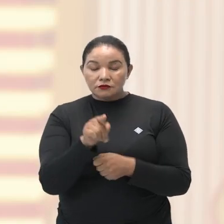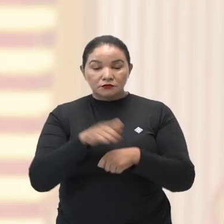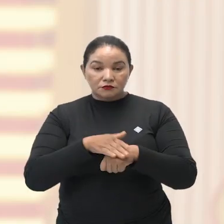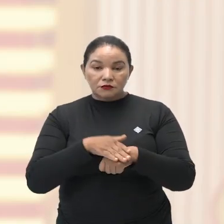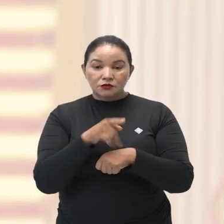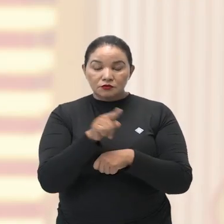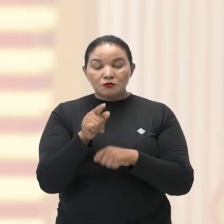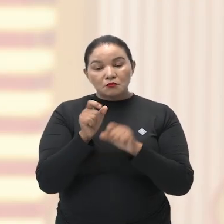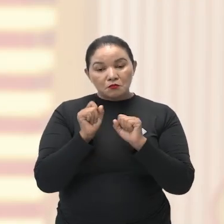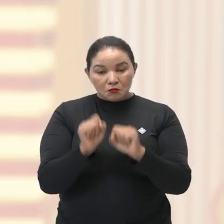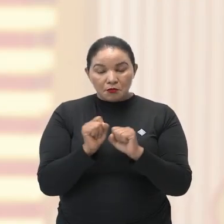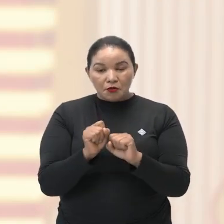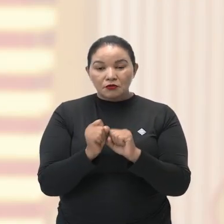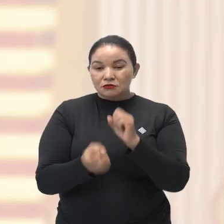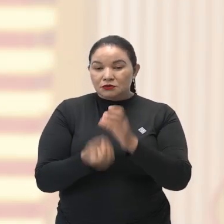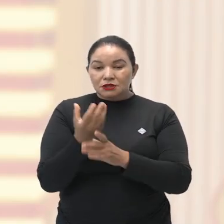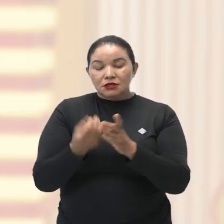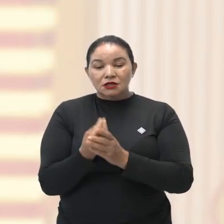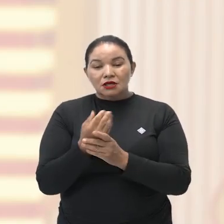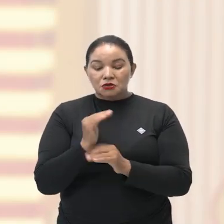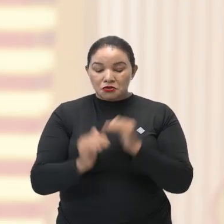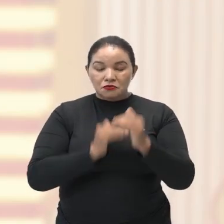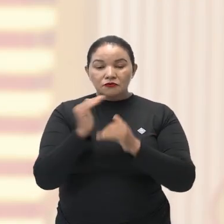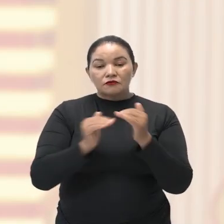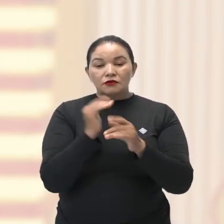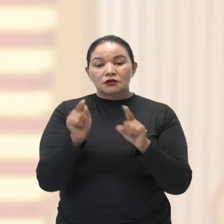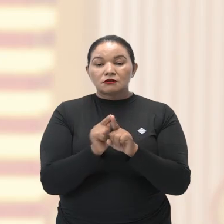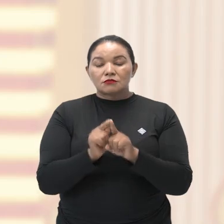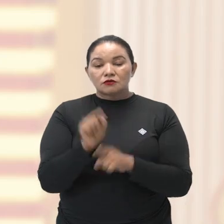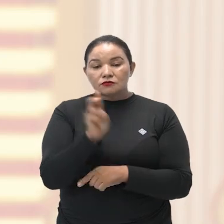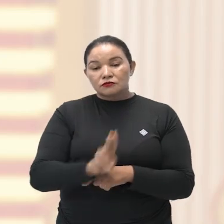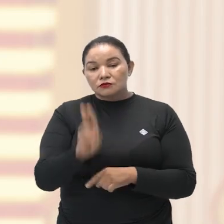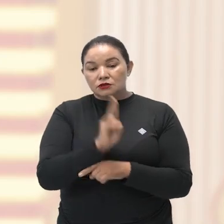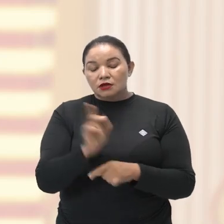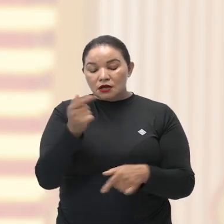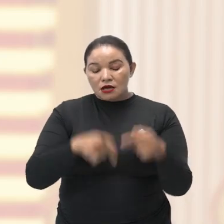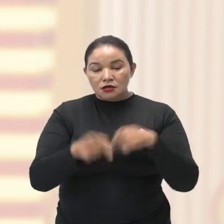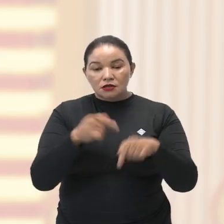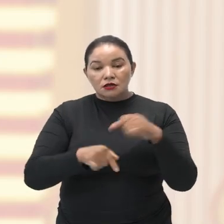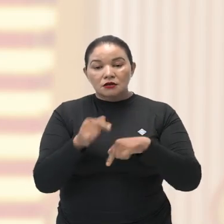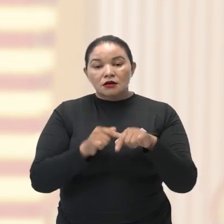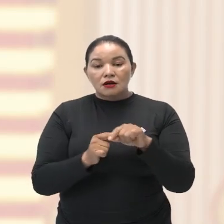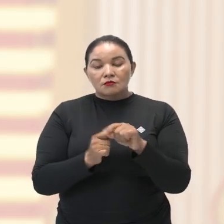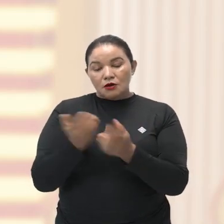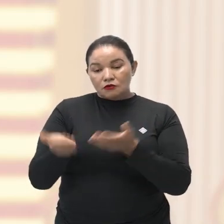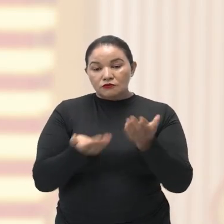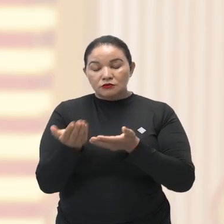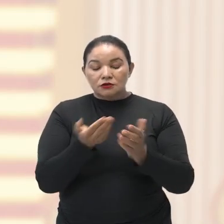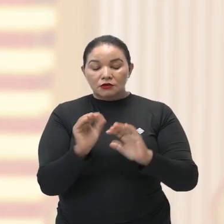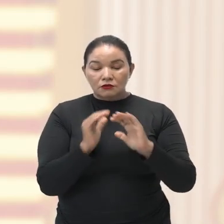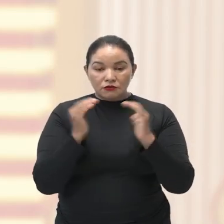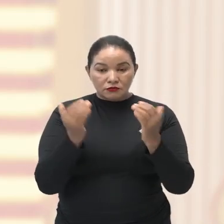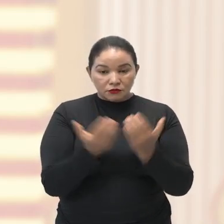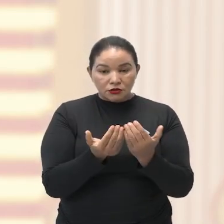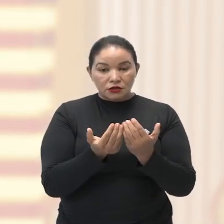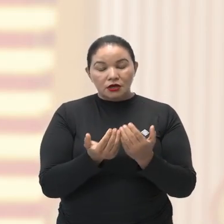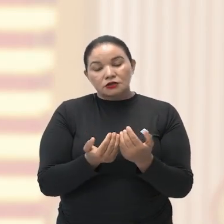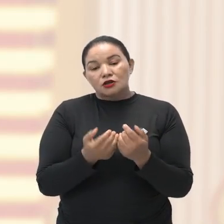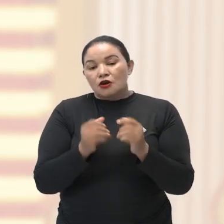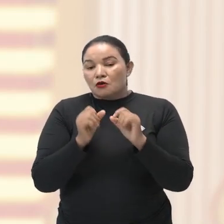estar desenvolvendo várias maneiras de usar da química para cuidar da sua comunidade,